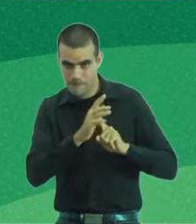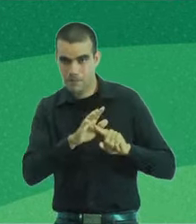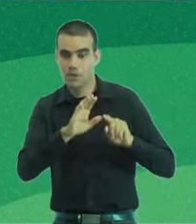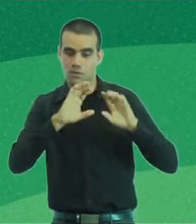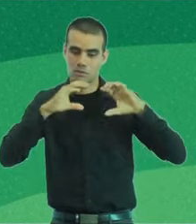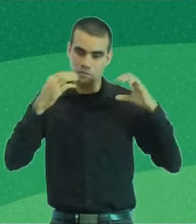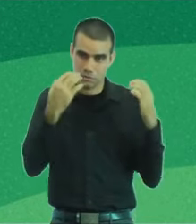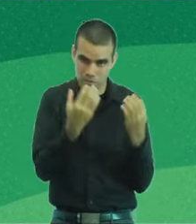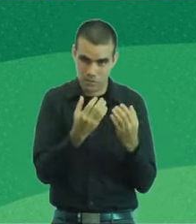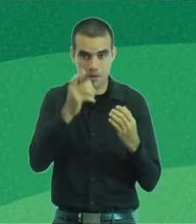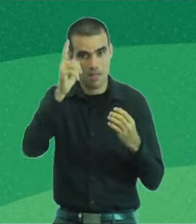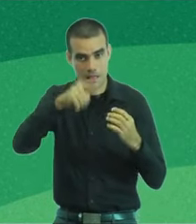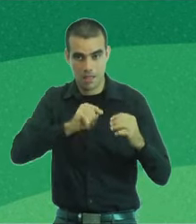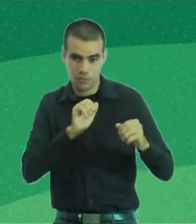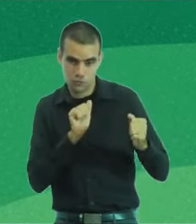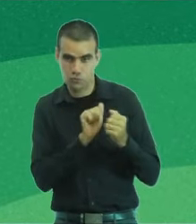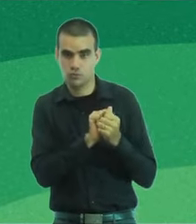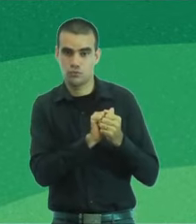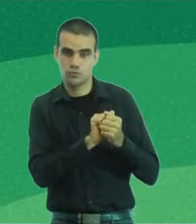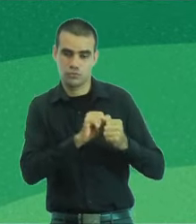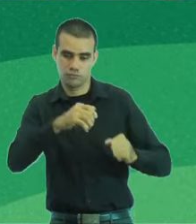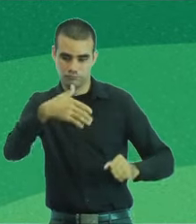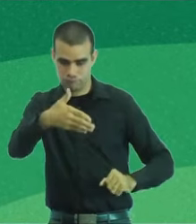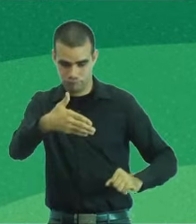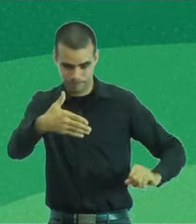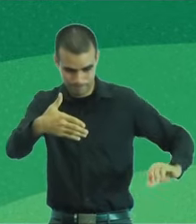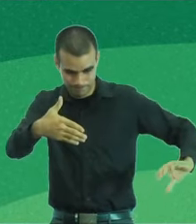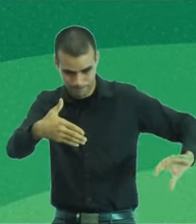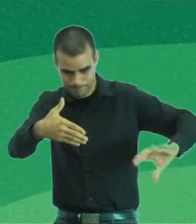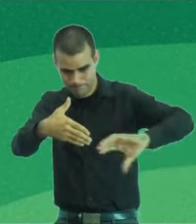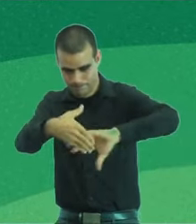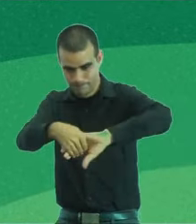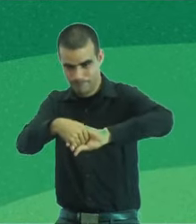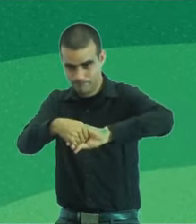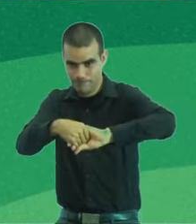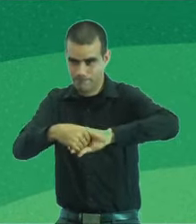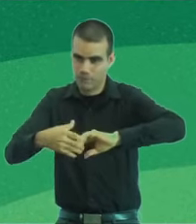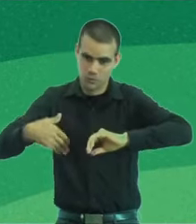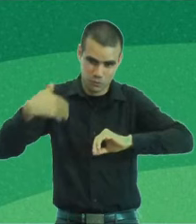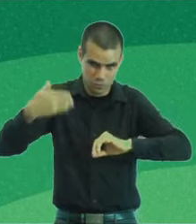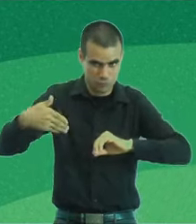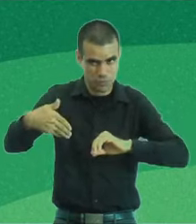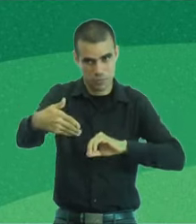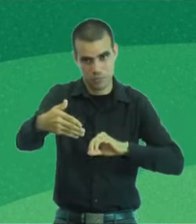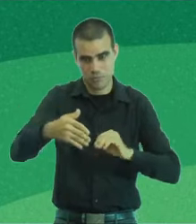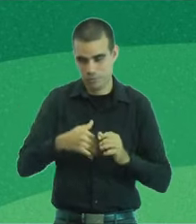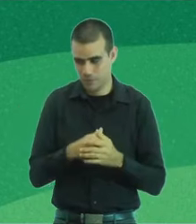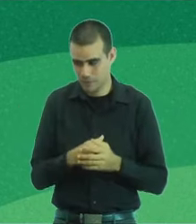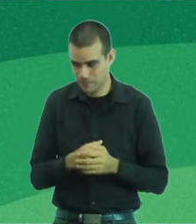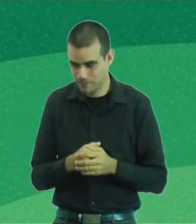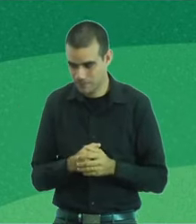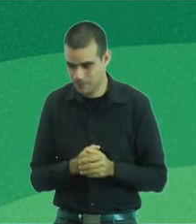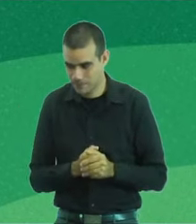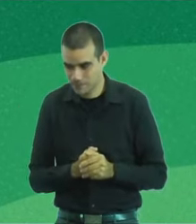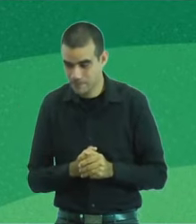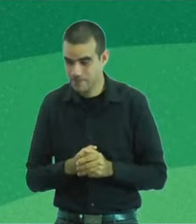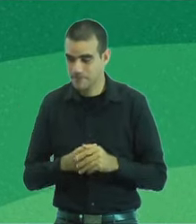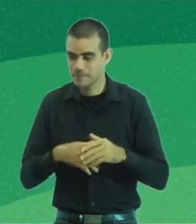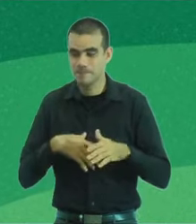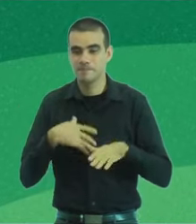é isso é a gente junto dando a mão e indo para frente E aí